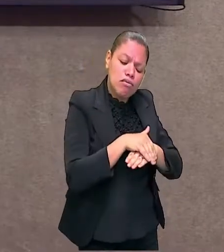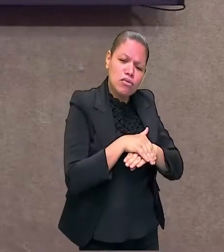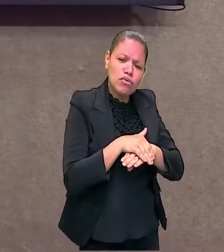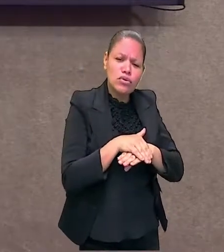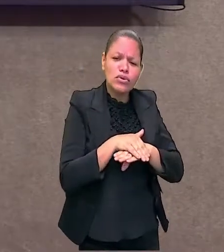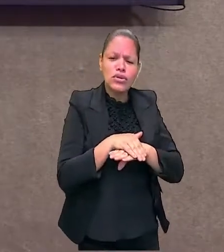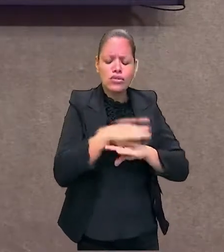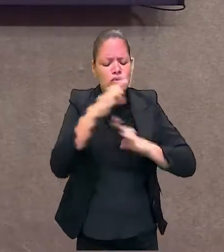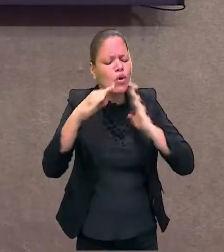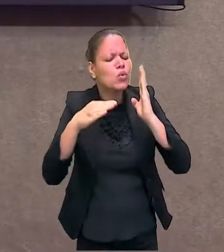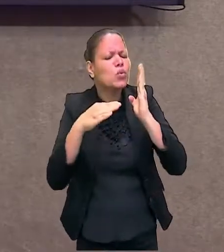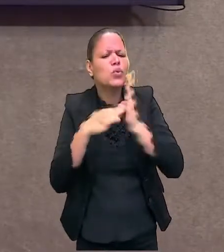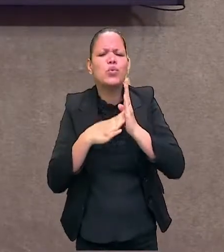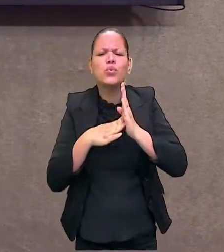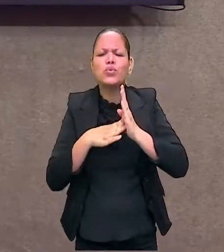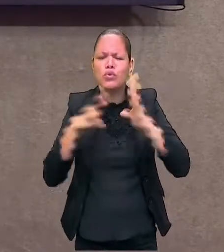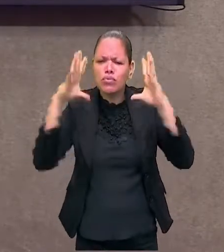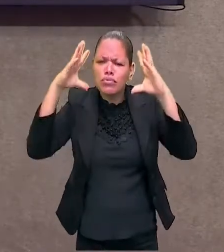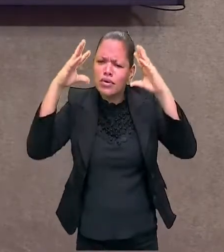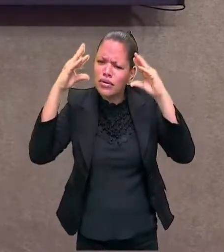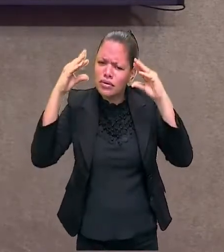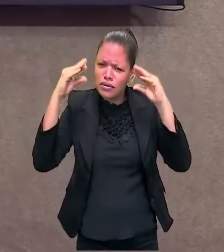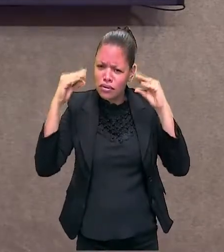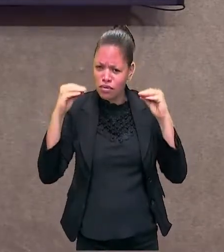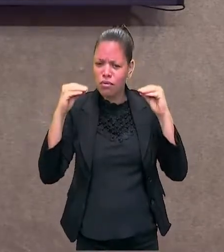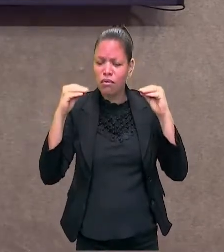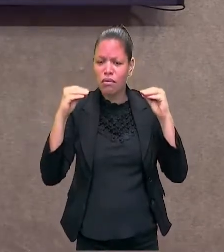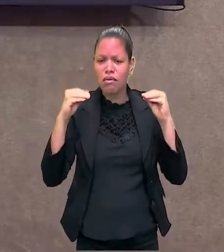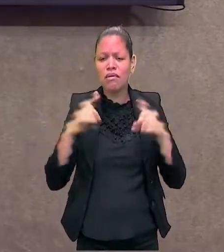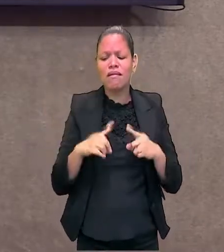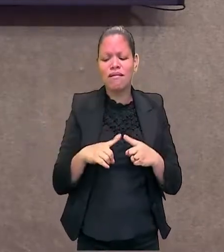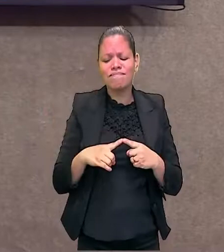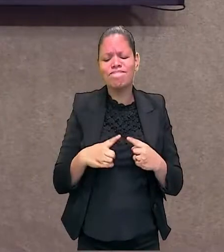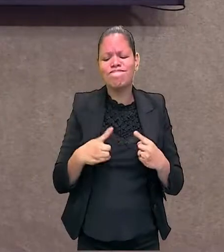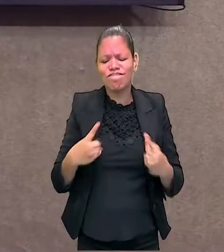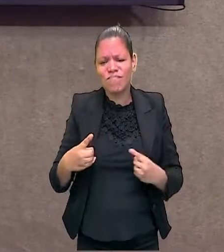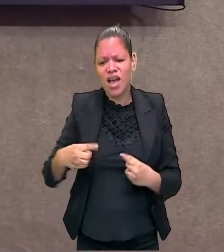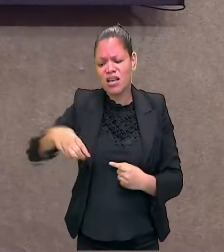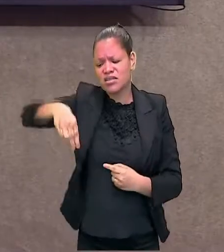o sol e não teve como mais fazer